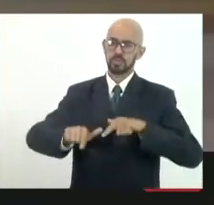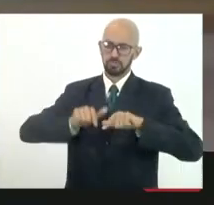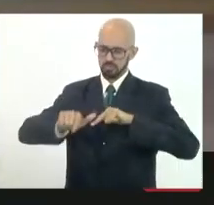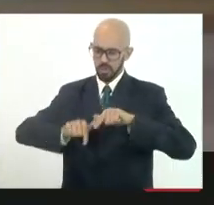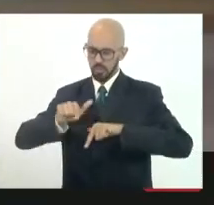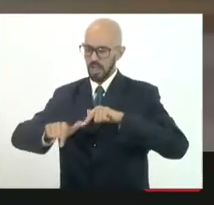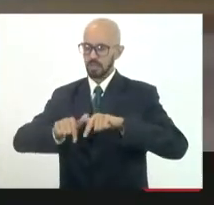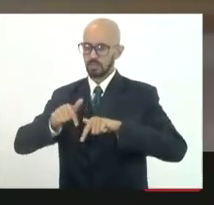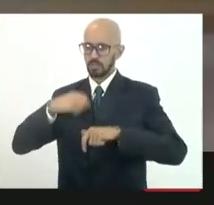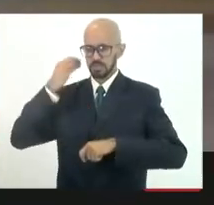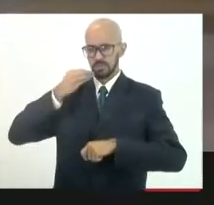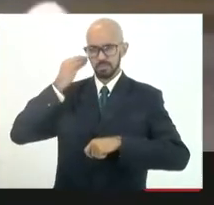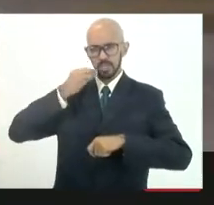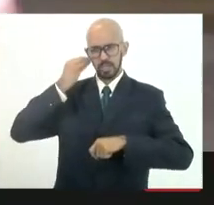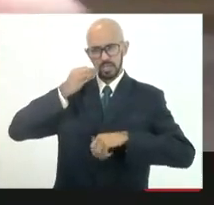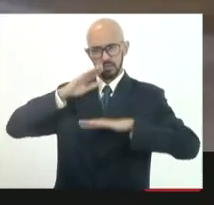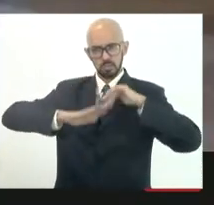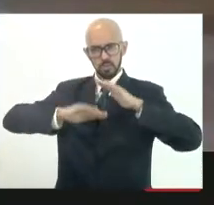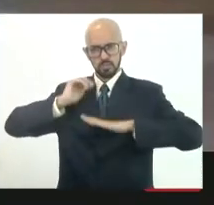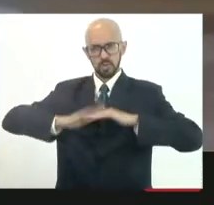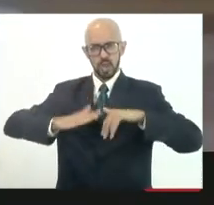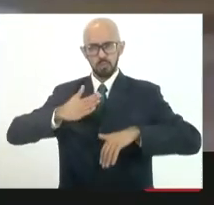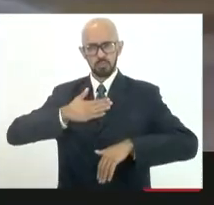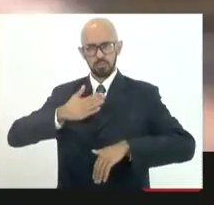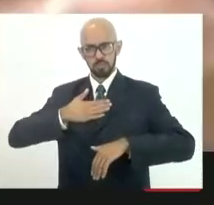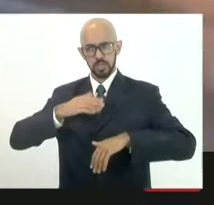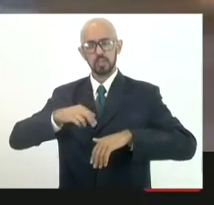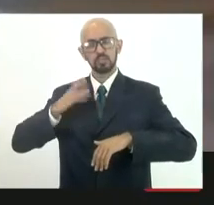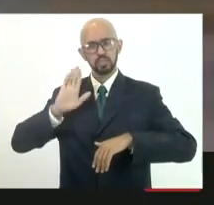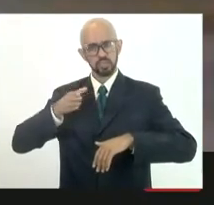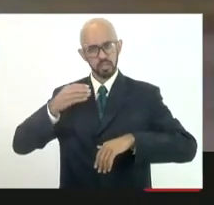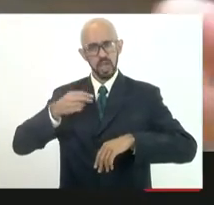experiência profissional, já vivenciei esse tema, não só aqui no Rio,